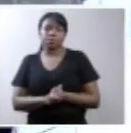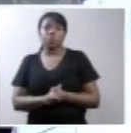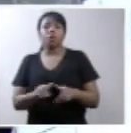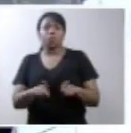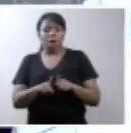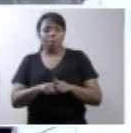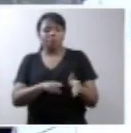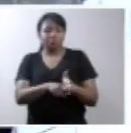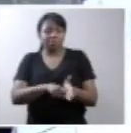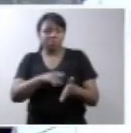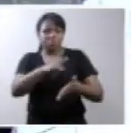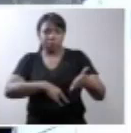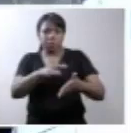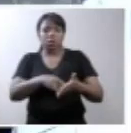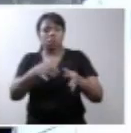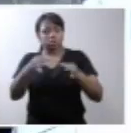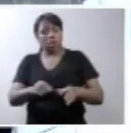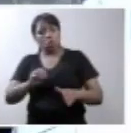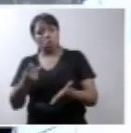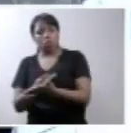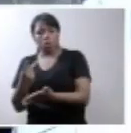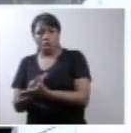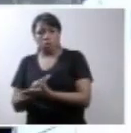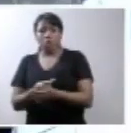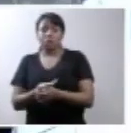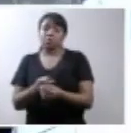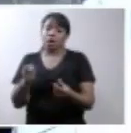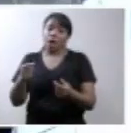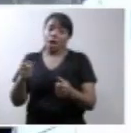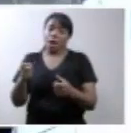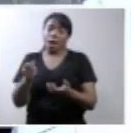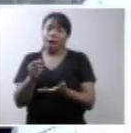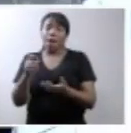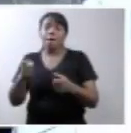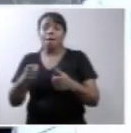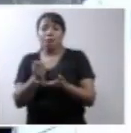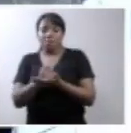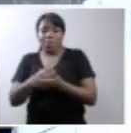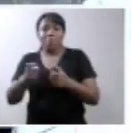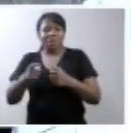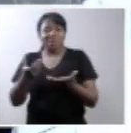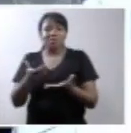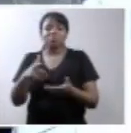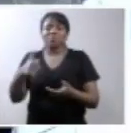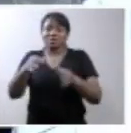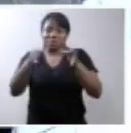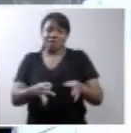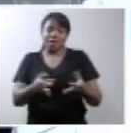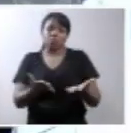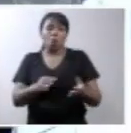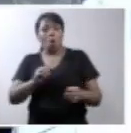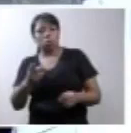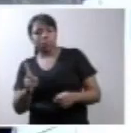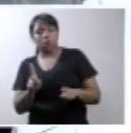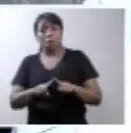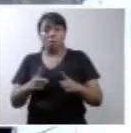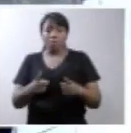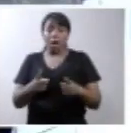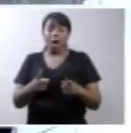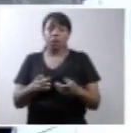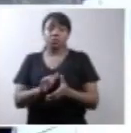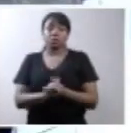voluntariamente questão do diagnóstico que está correto não está em medicina não há certeza nesses diagnósticos tanto assim que disseram que